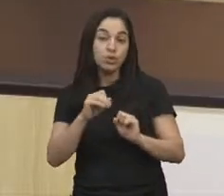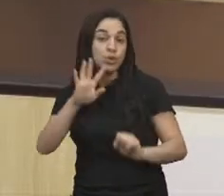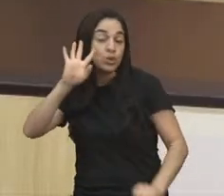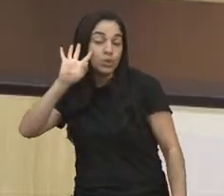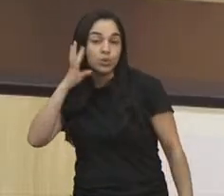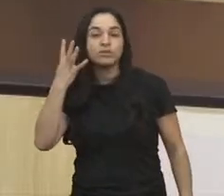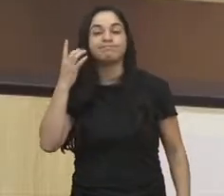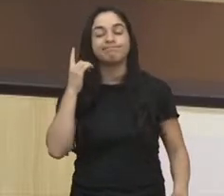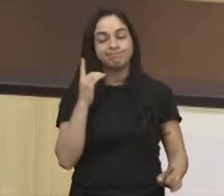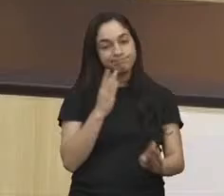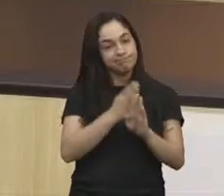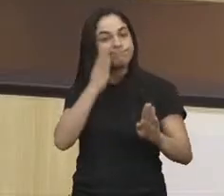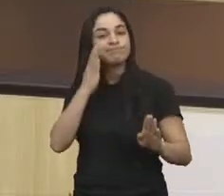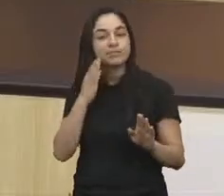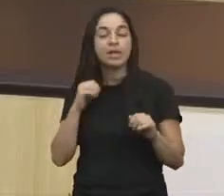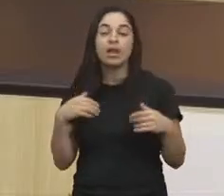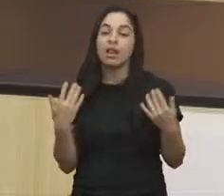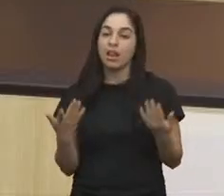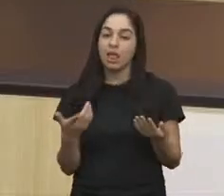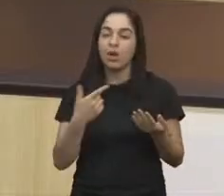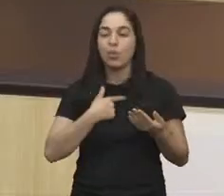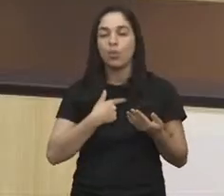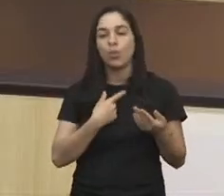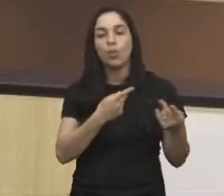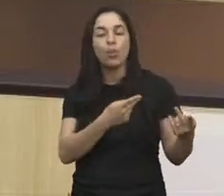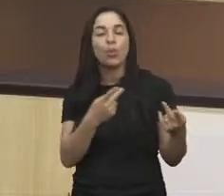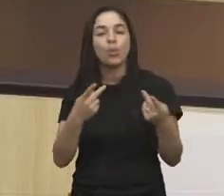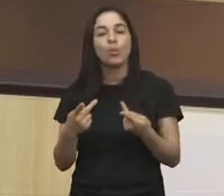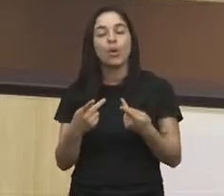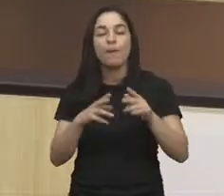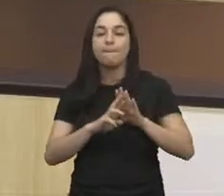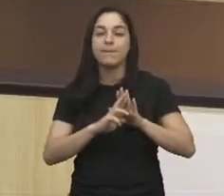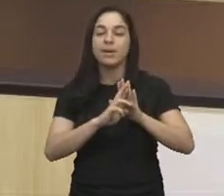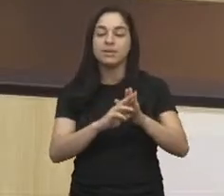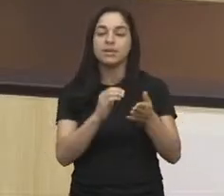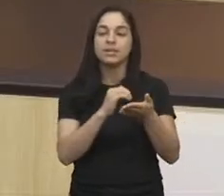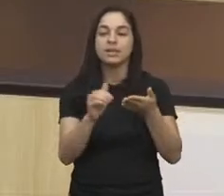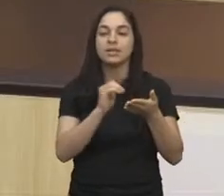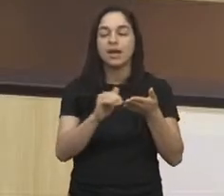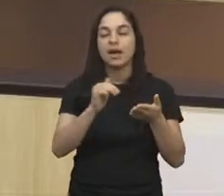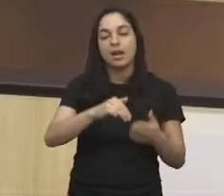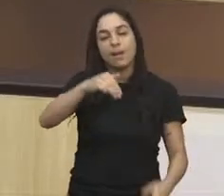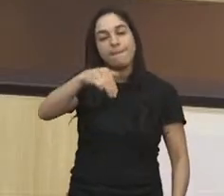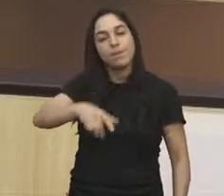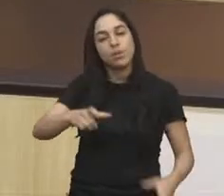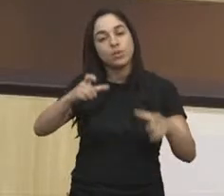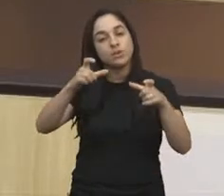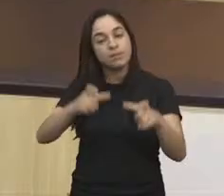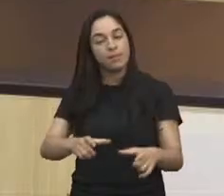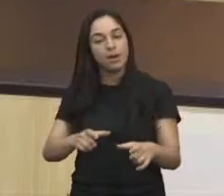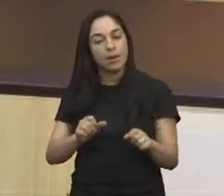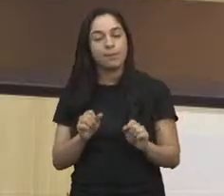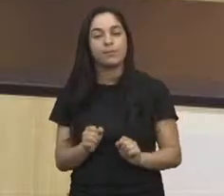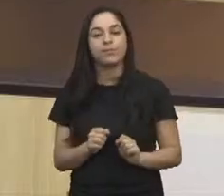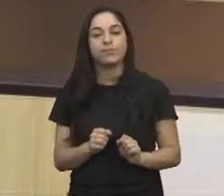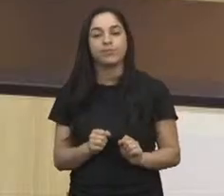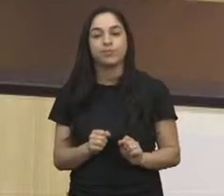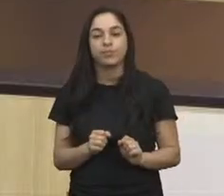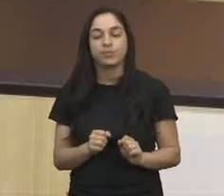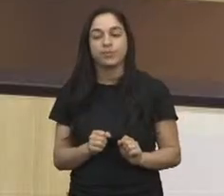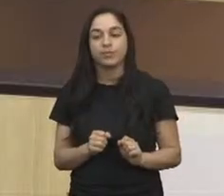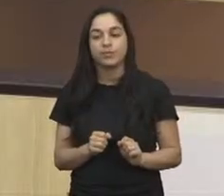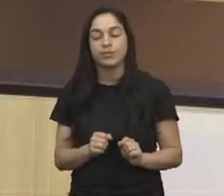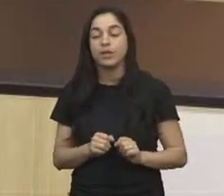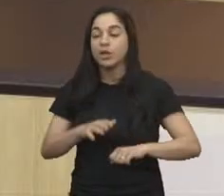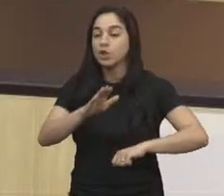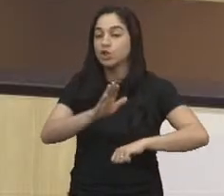solução. Por isso eu convido os representantes da Secretaria Municipal a realizar, e chamo